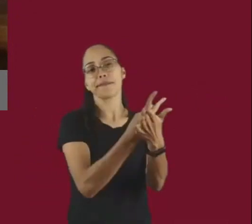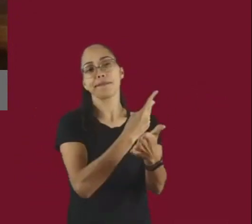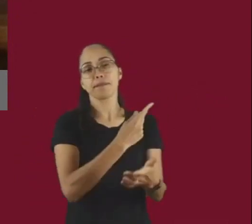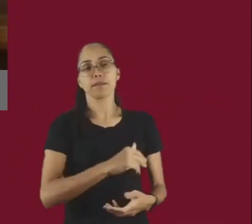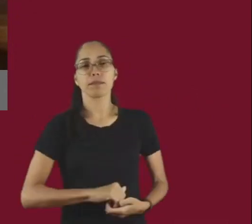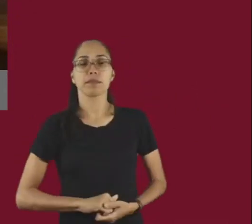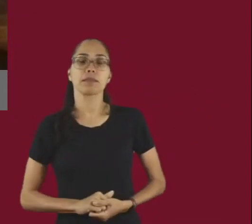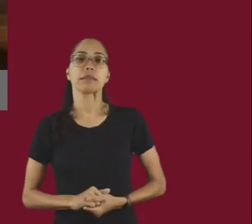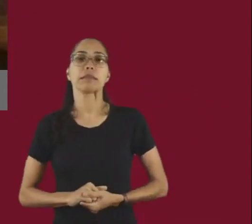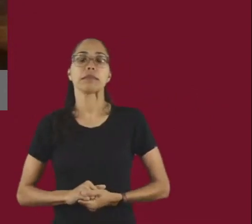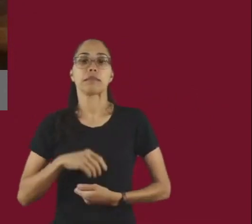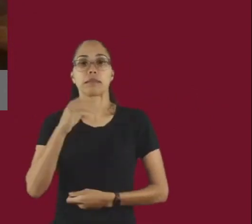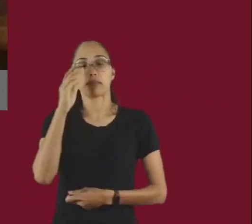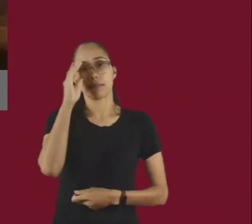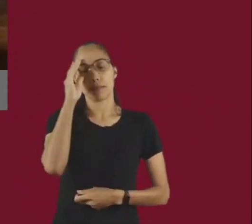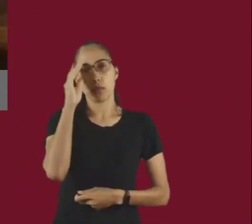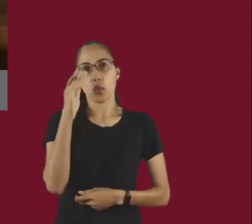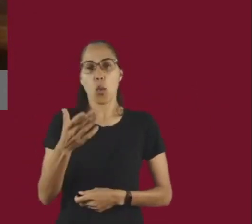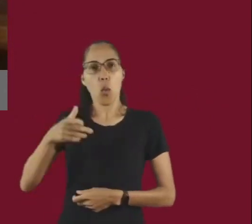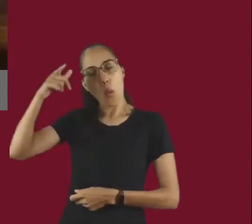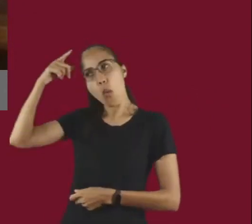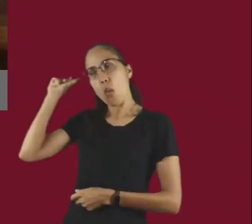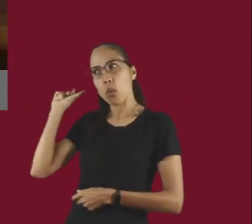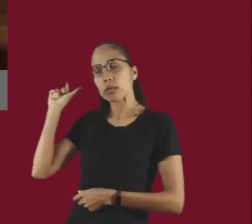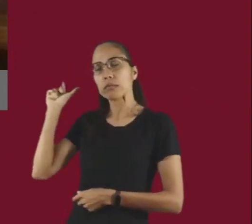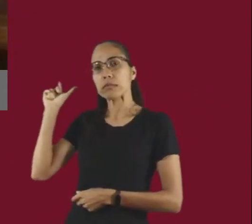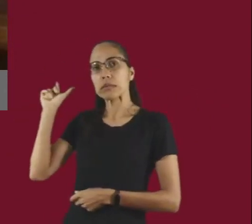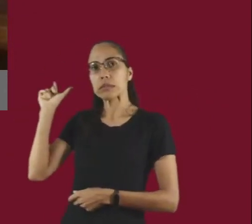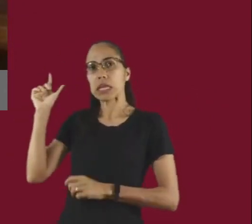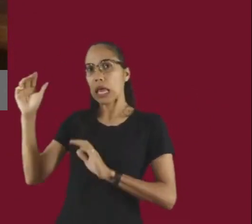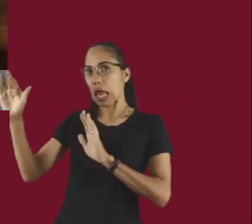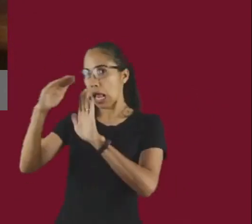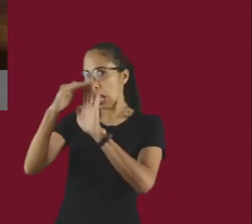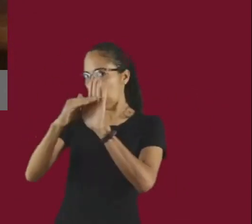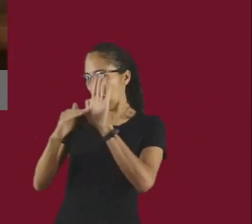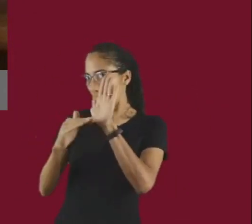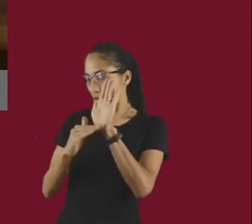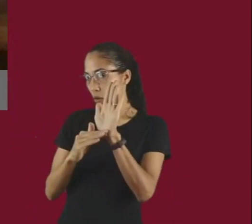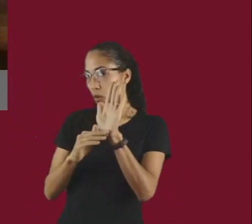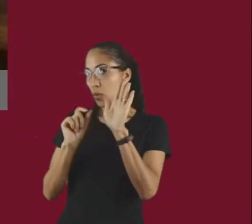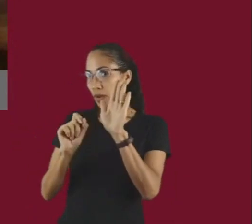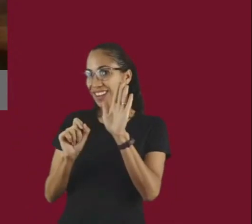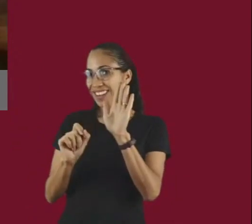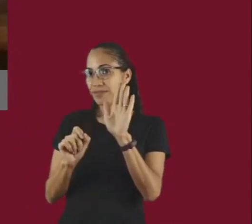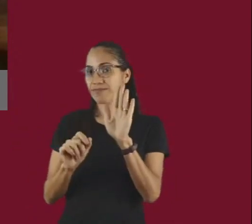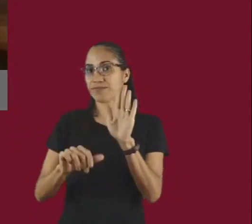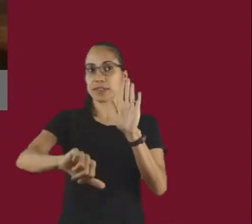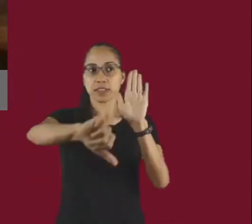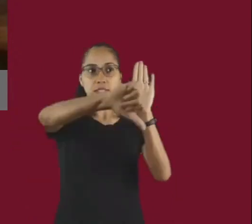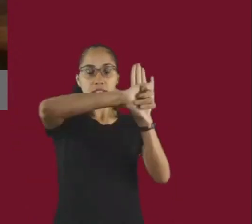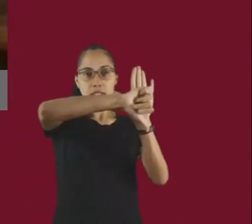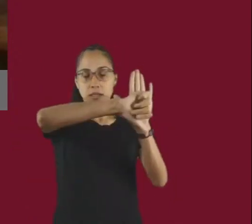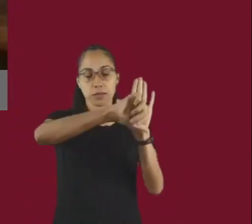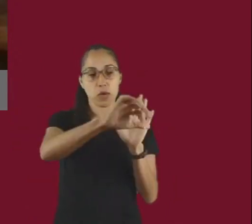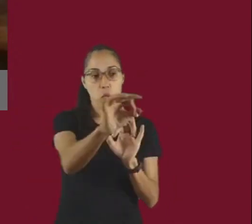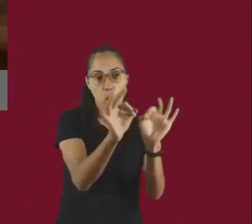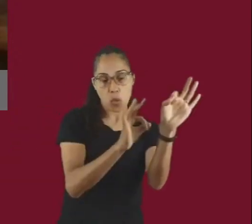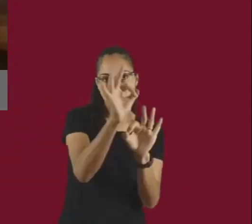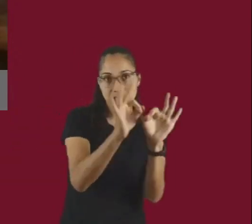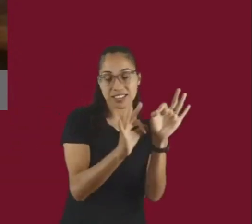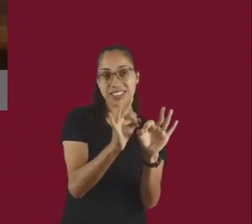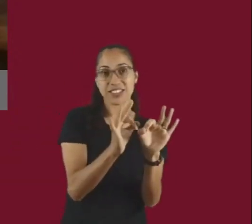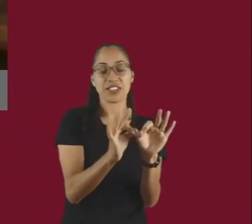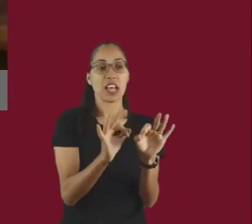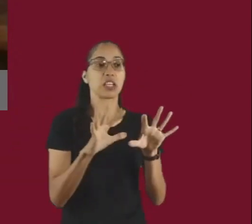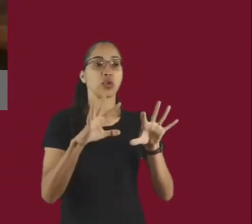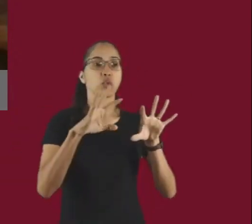relatório, ou ontem, de que o crime organizado na Amazônia já atingiu 60, quase 59% da Amazônia.